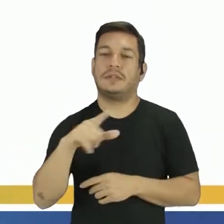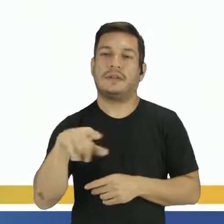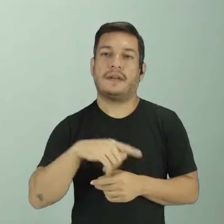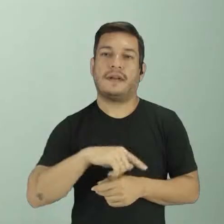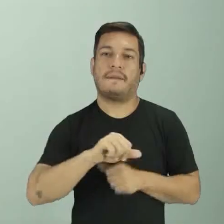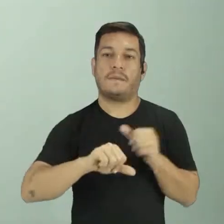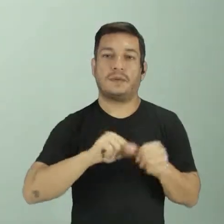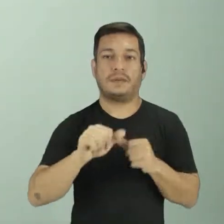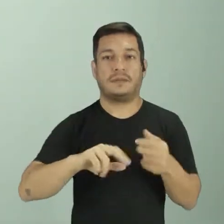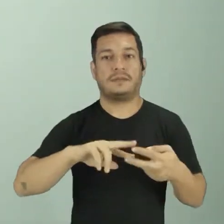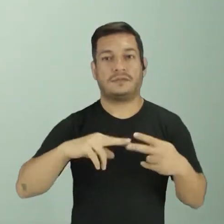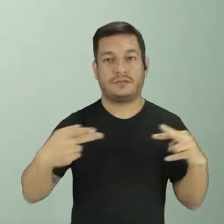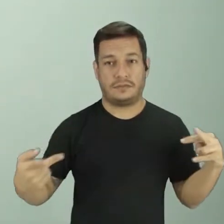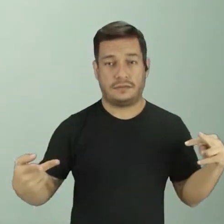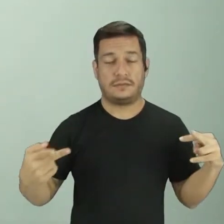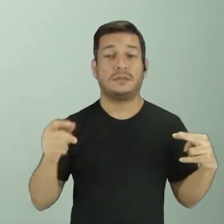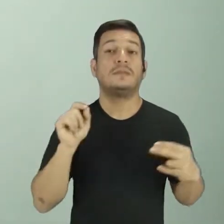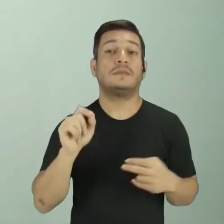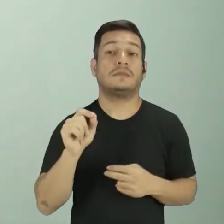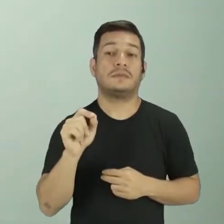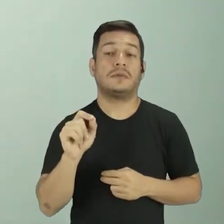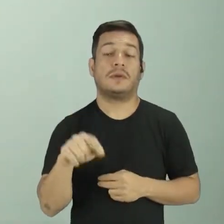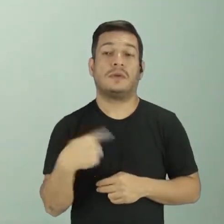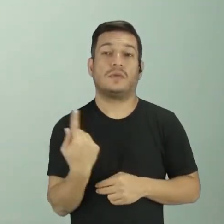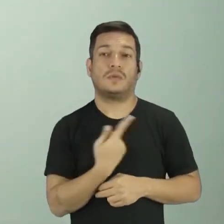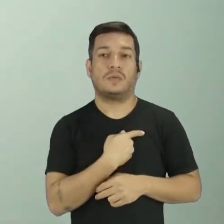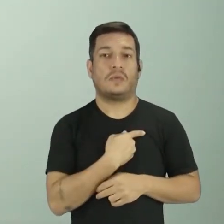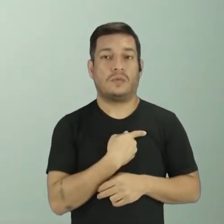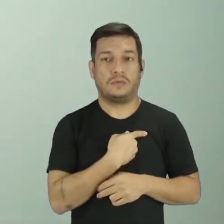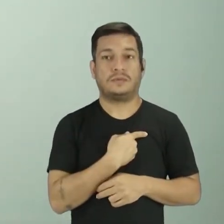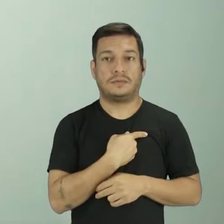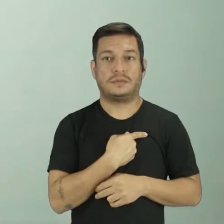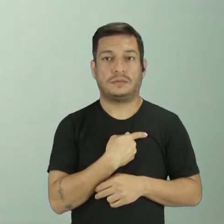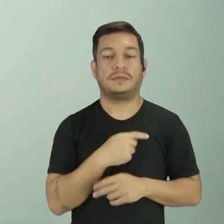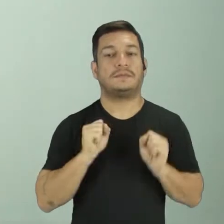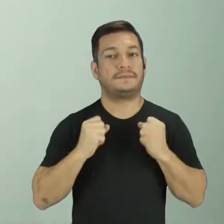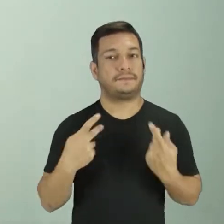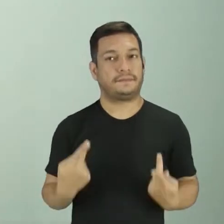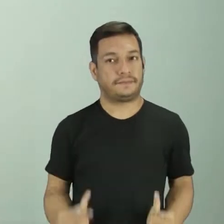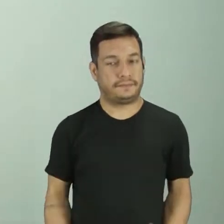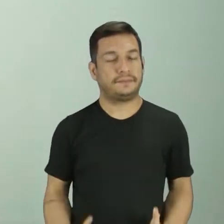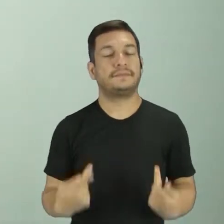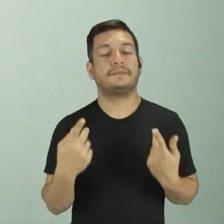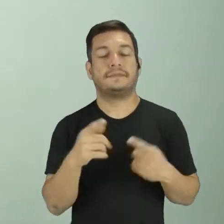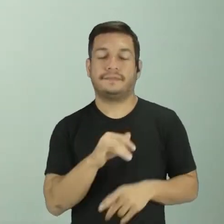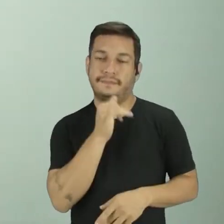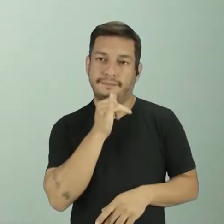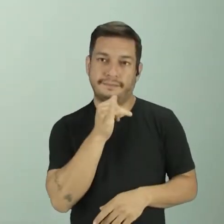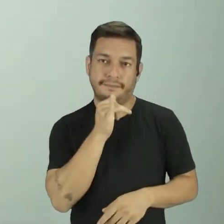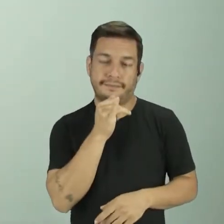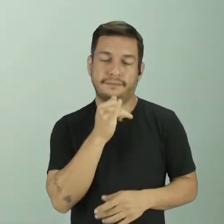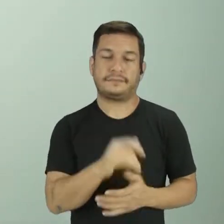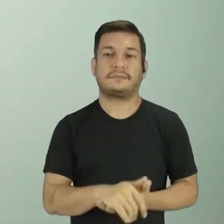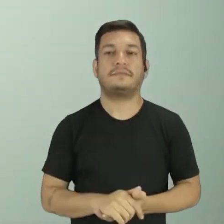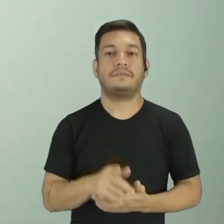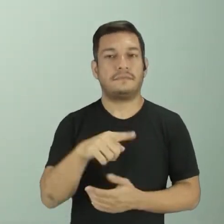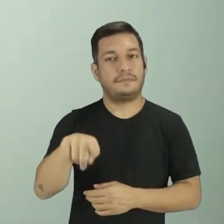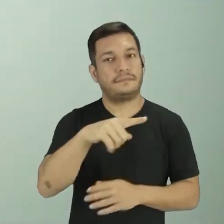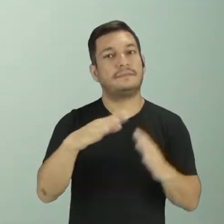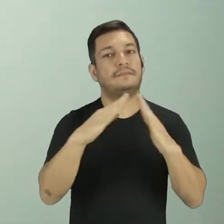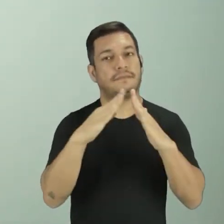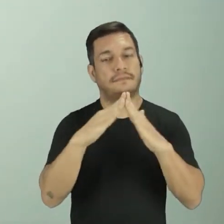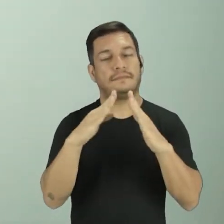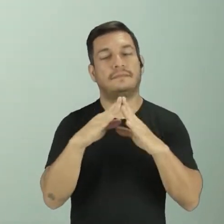essa variabilidade genética? Ora, nós todos, né, somos seres humanos, como exemplo, você que está aí